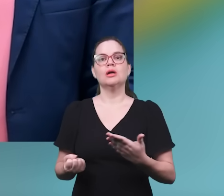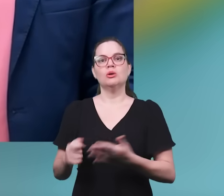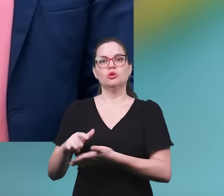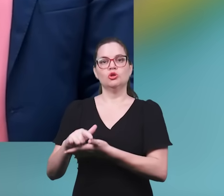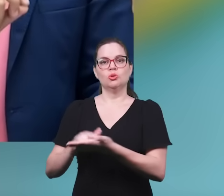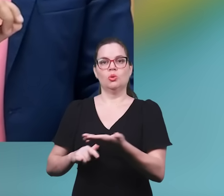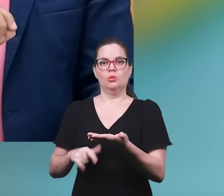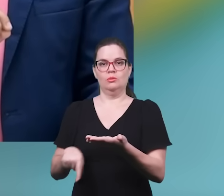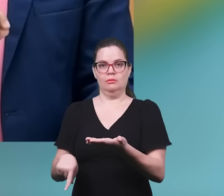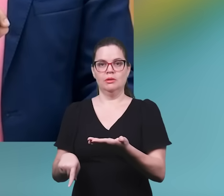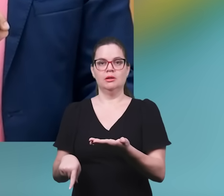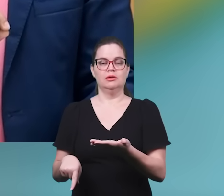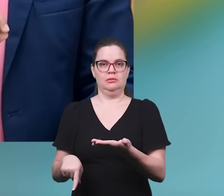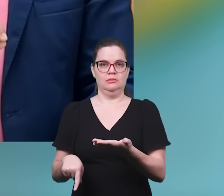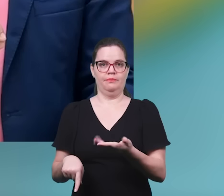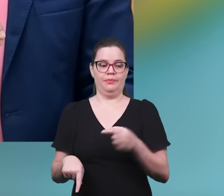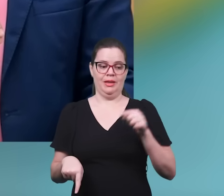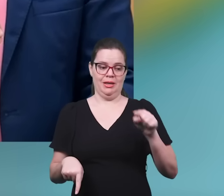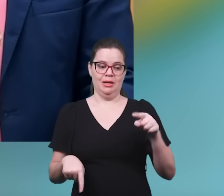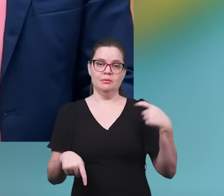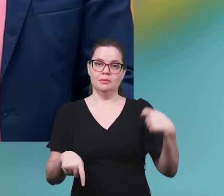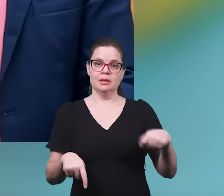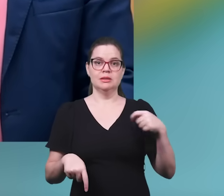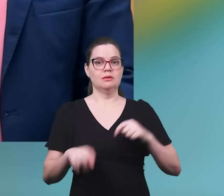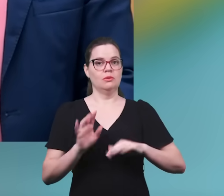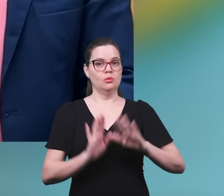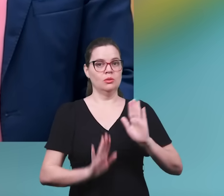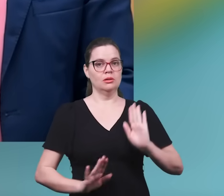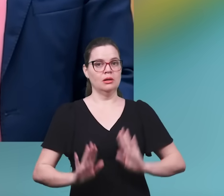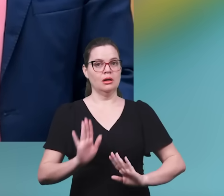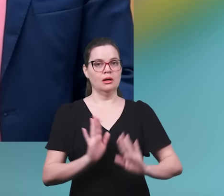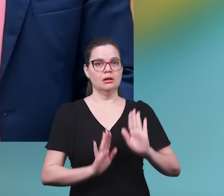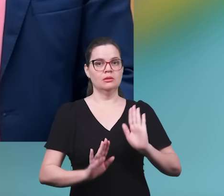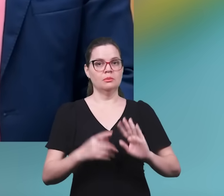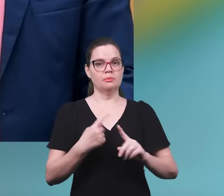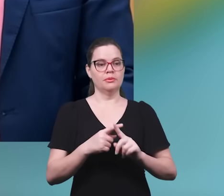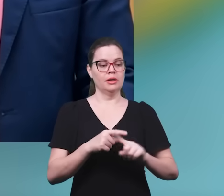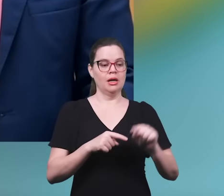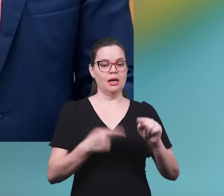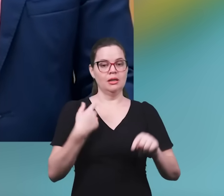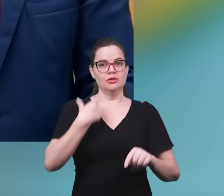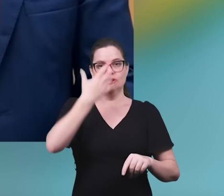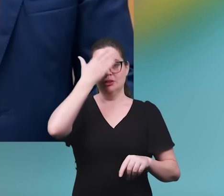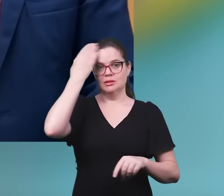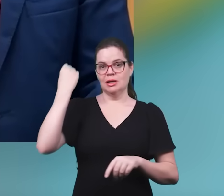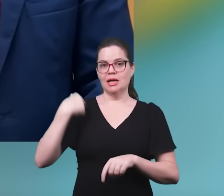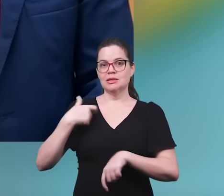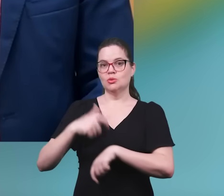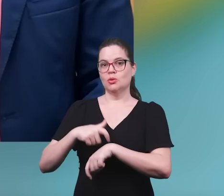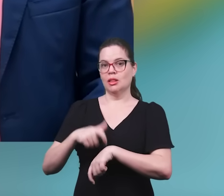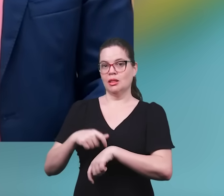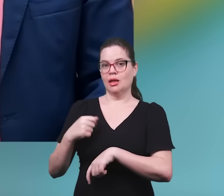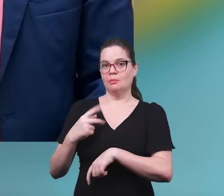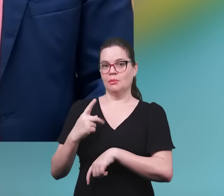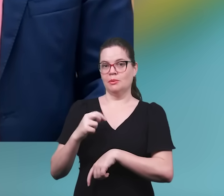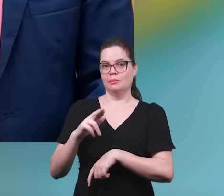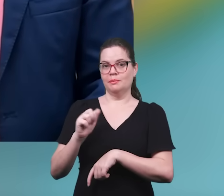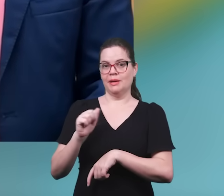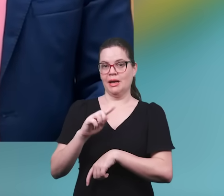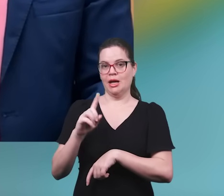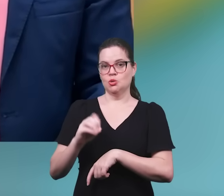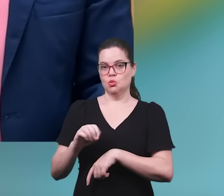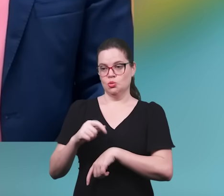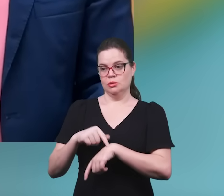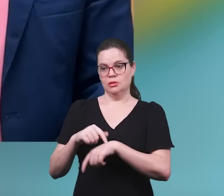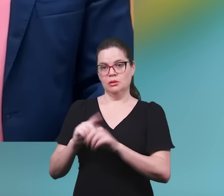ter muito cuidado, porque era um documento que ele havia se esquecido do prazo, que